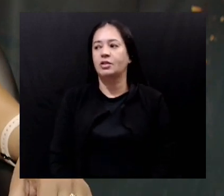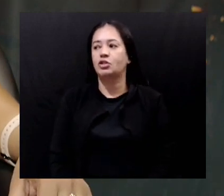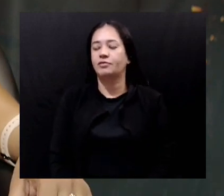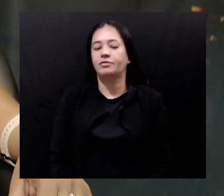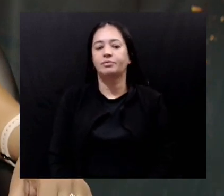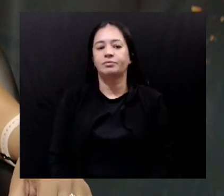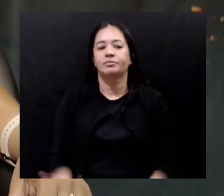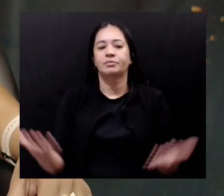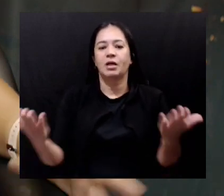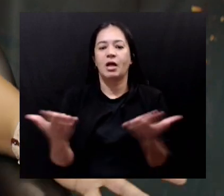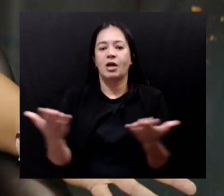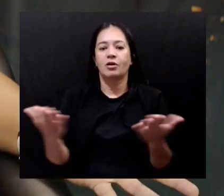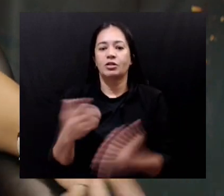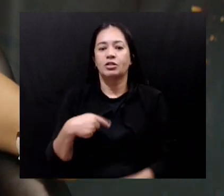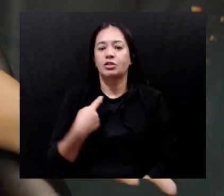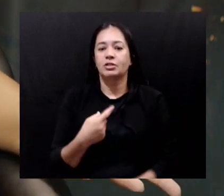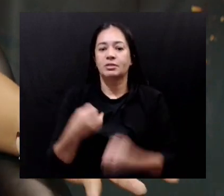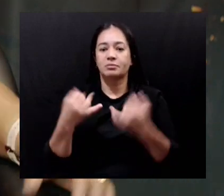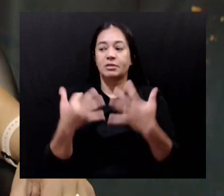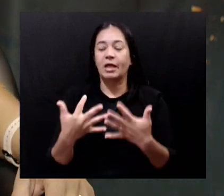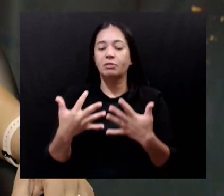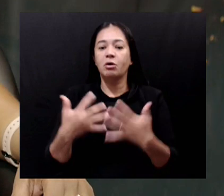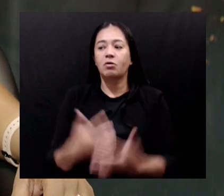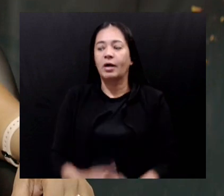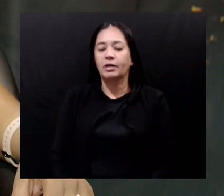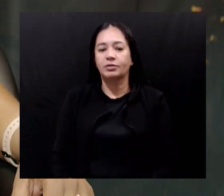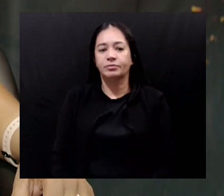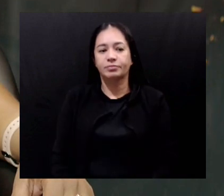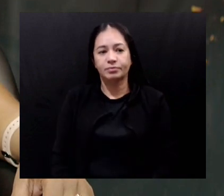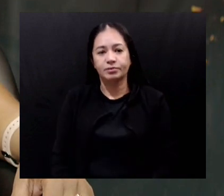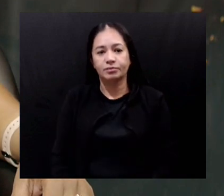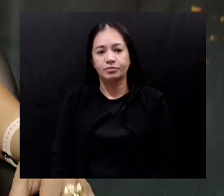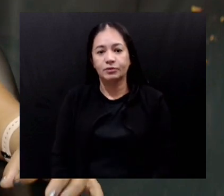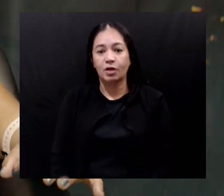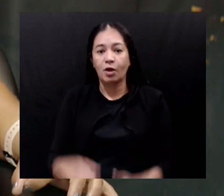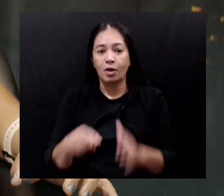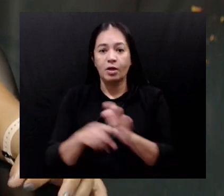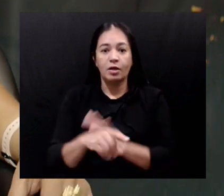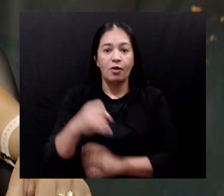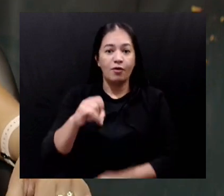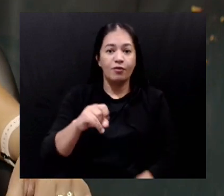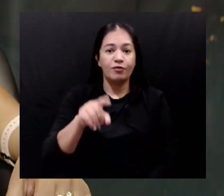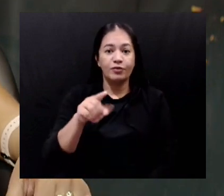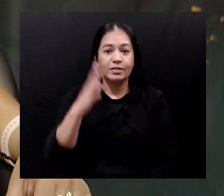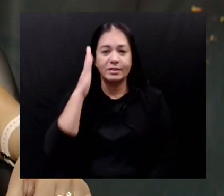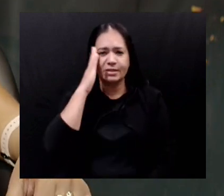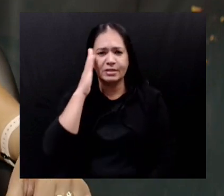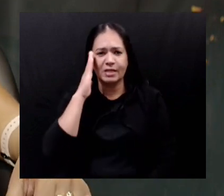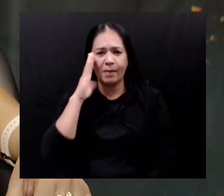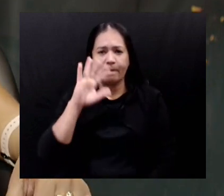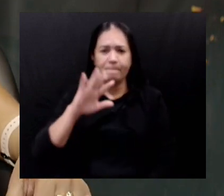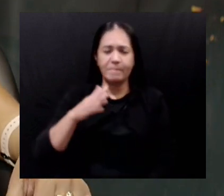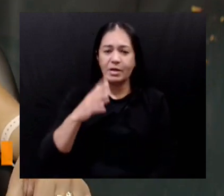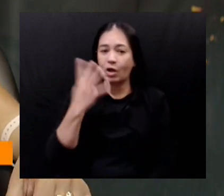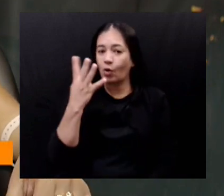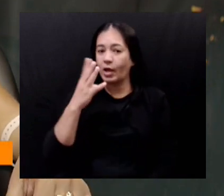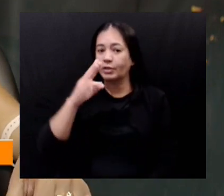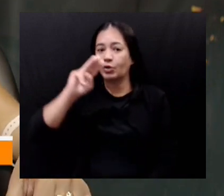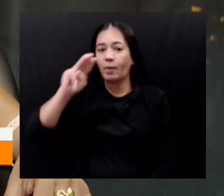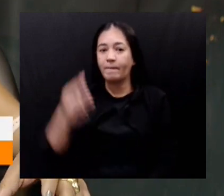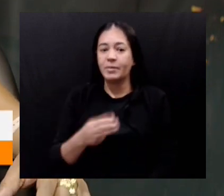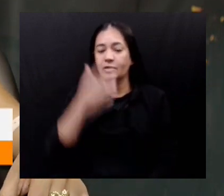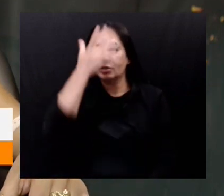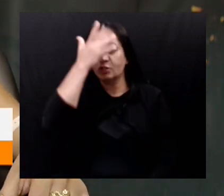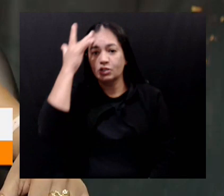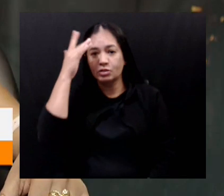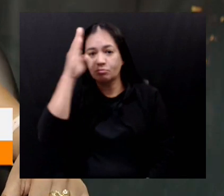gente fala que a gente pergunta se você sabia que mais de 4 milhões de brasileiros vivem fora do país.